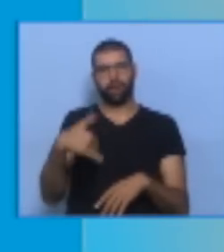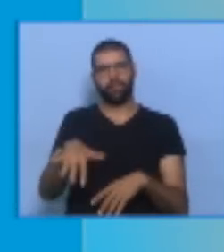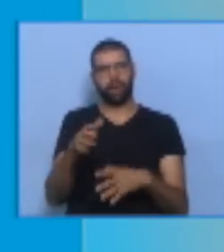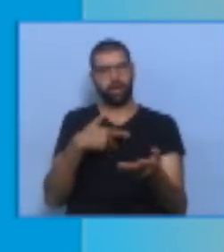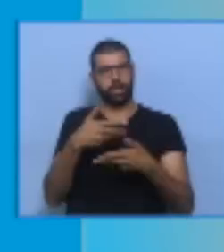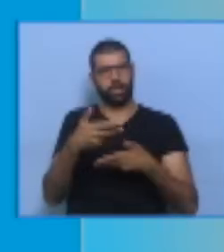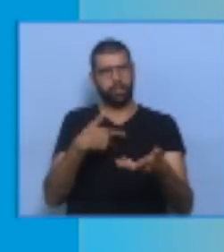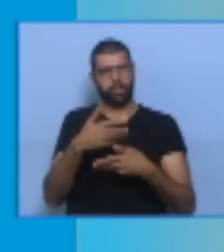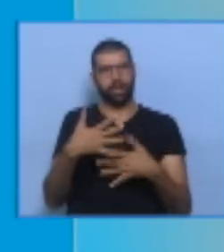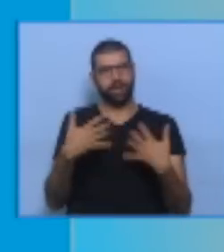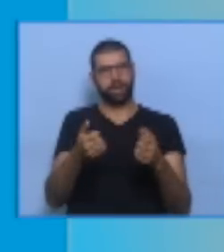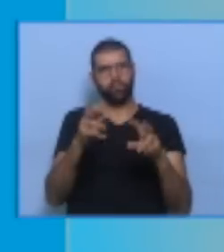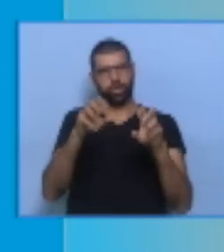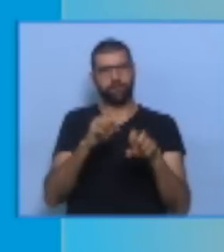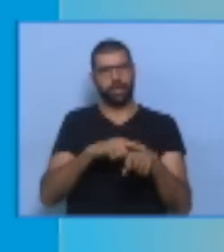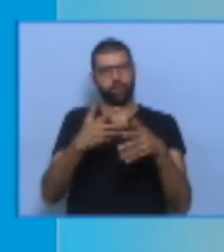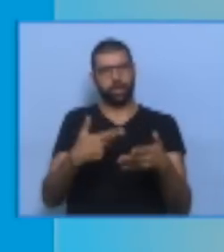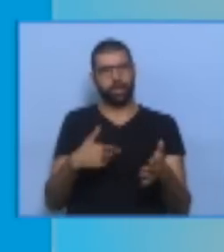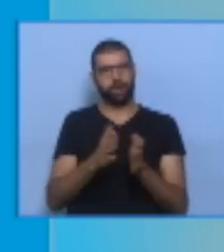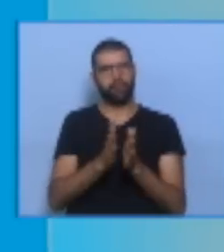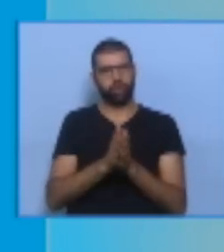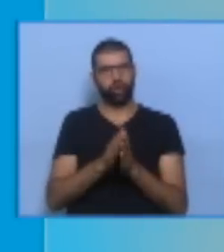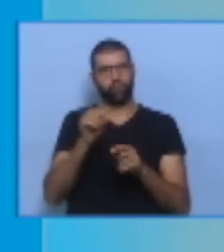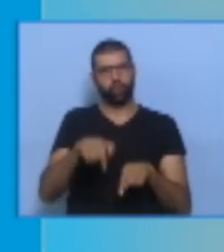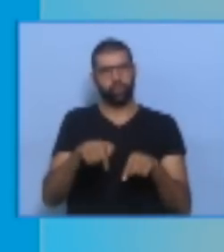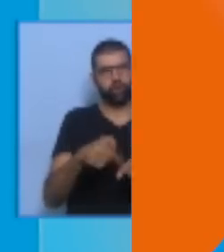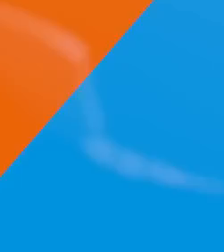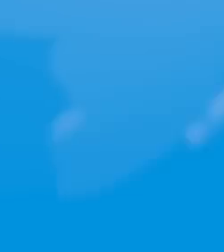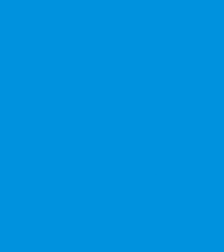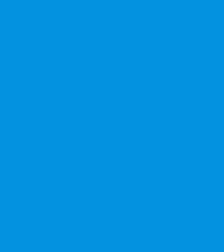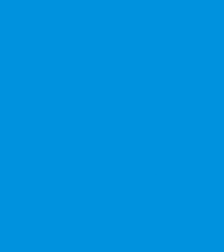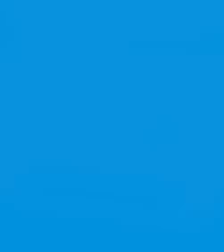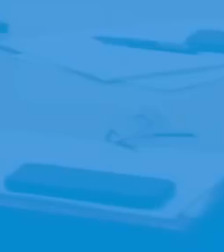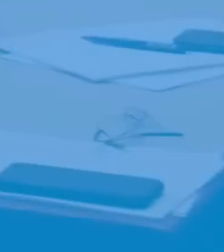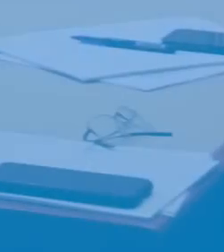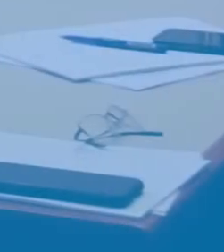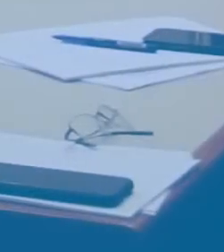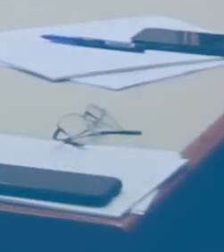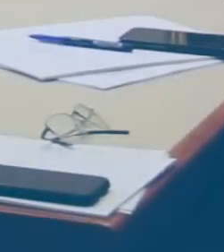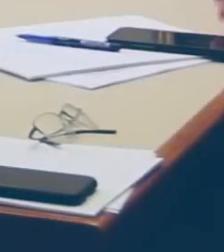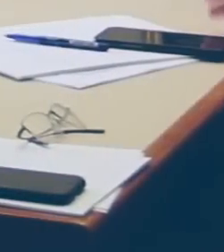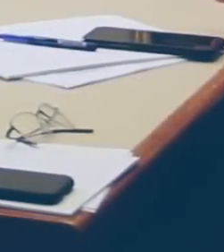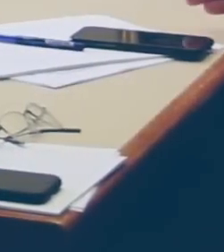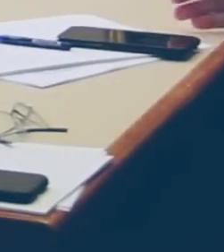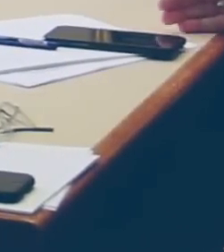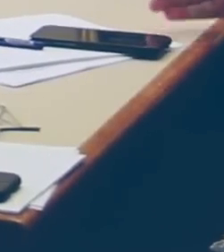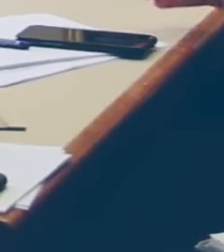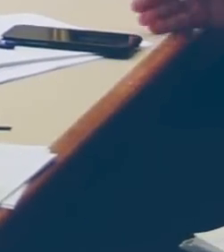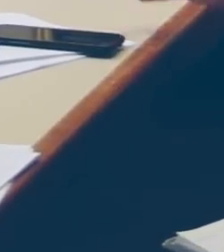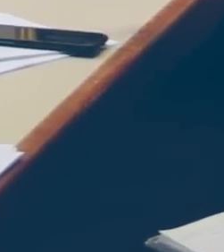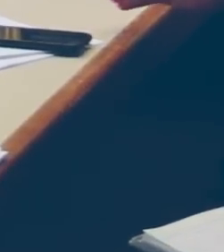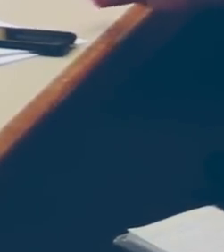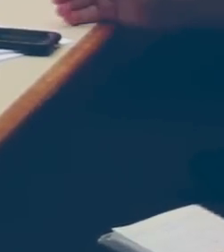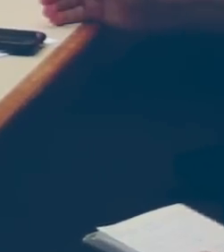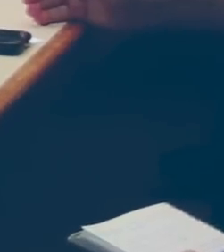já após os temas da atualidade religiosa que hoje destacamos. É urgente incorporar a